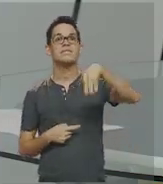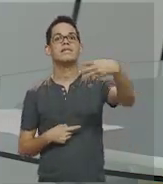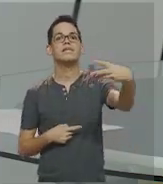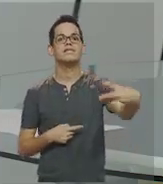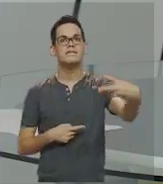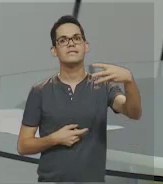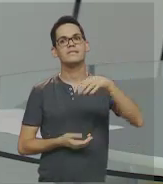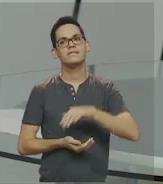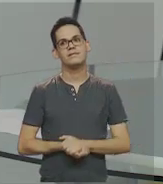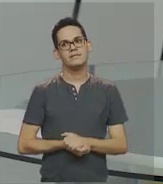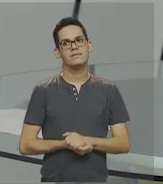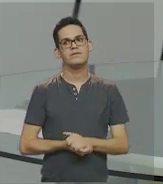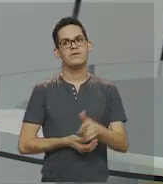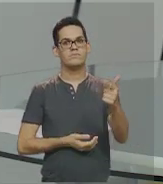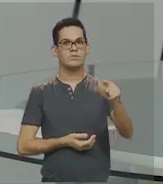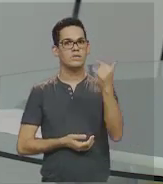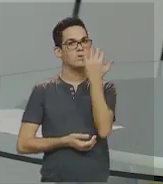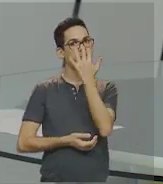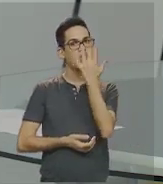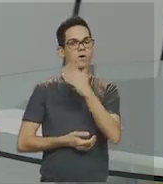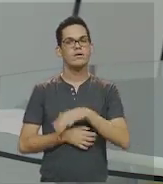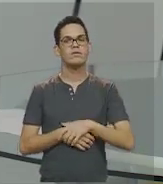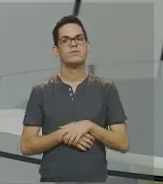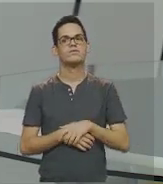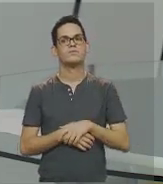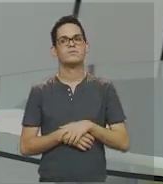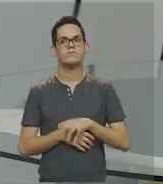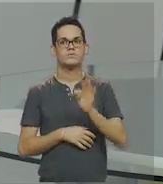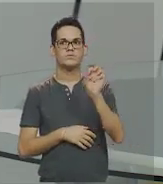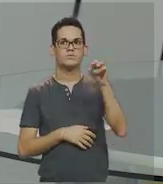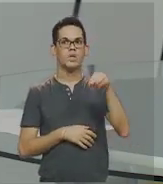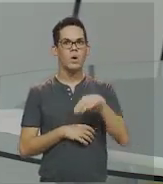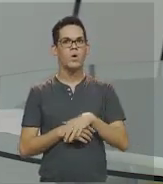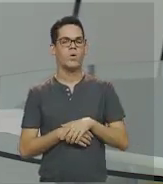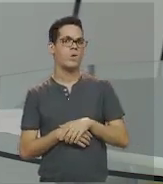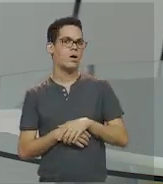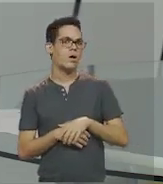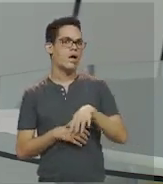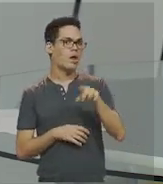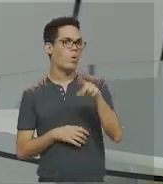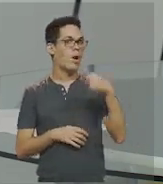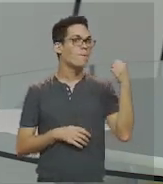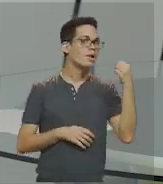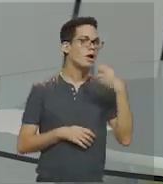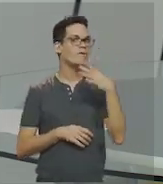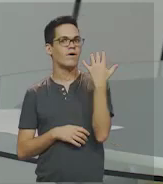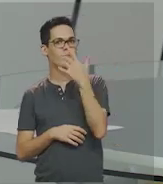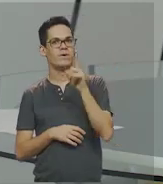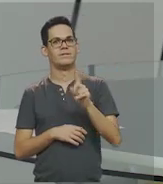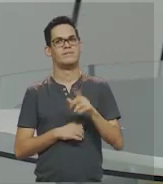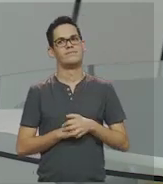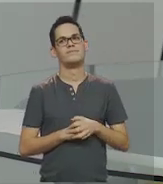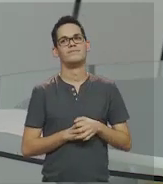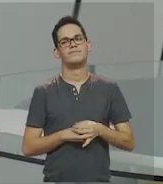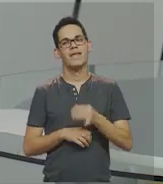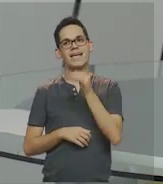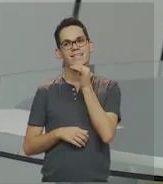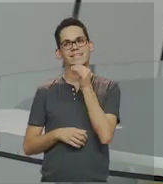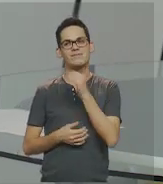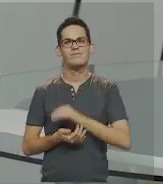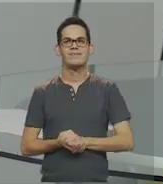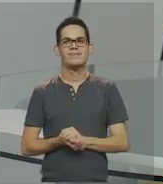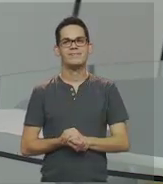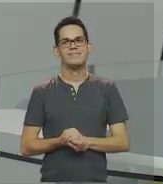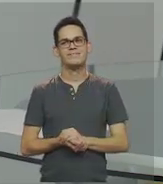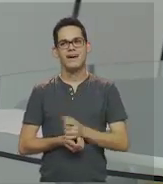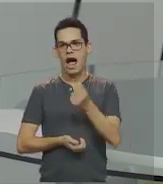gerará uma outra cor, uma outra tonalidade. Não chega a ser uma nova cor. Mas, por exemplo, eu gosto